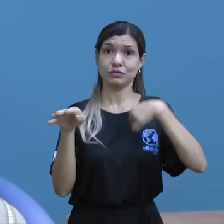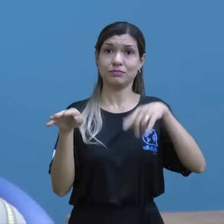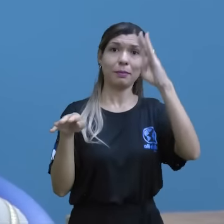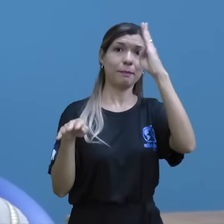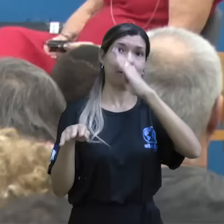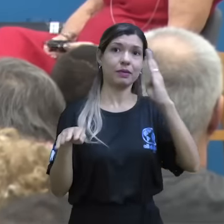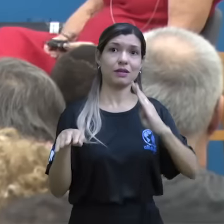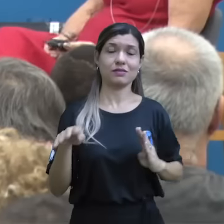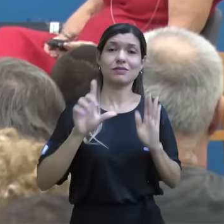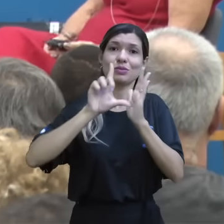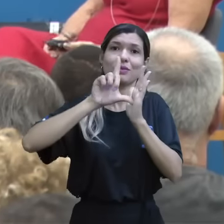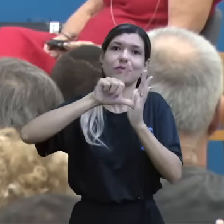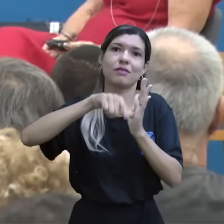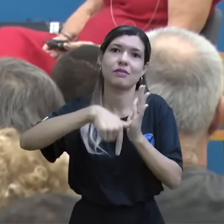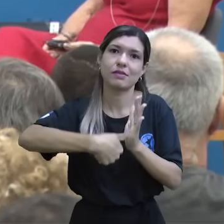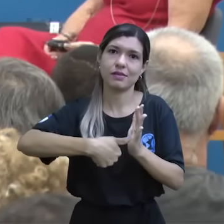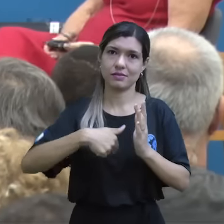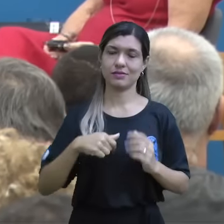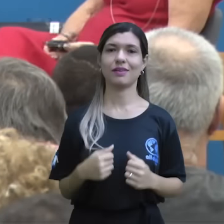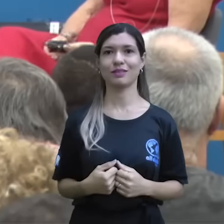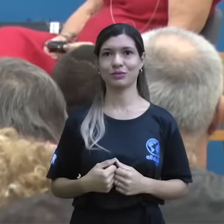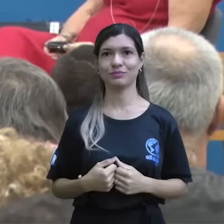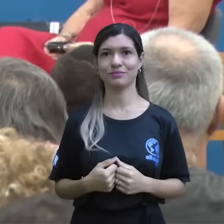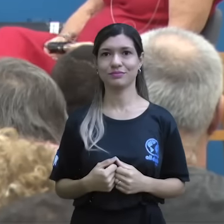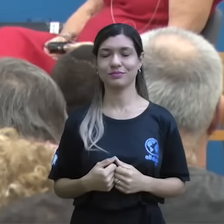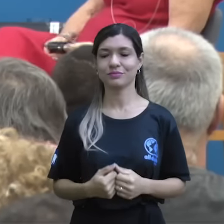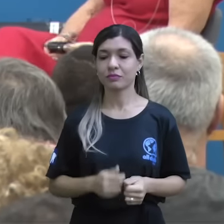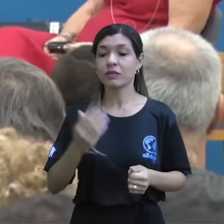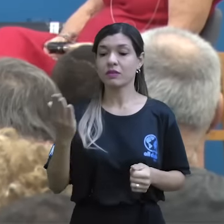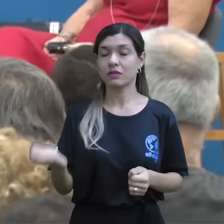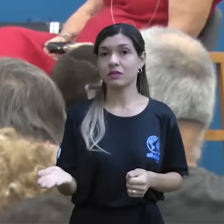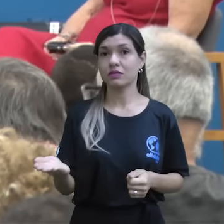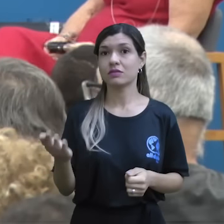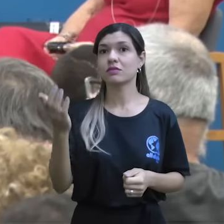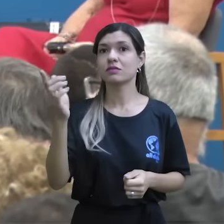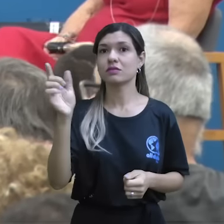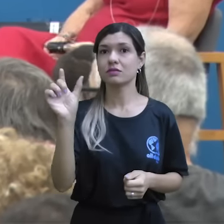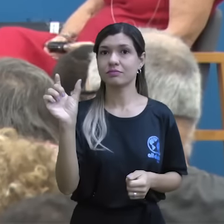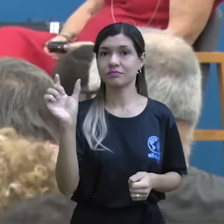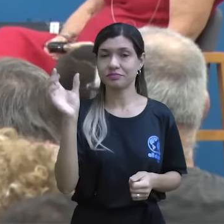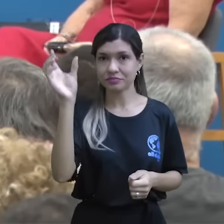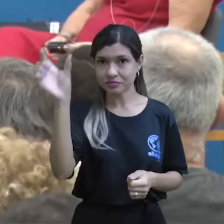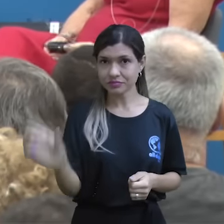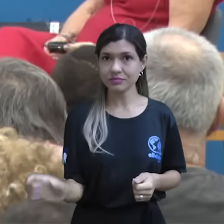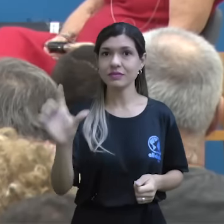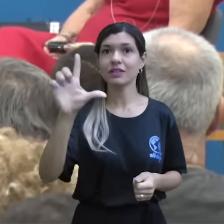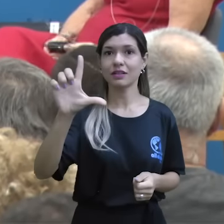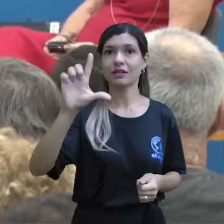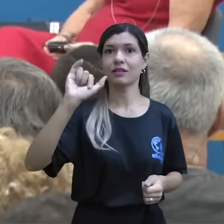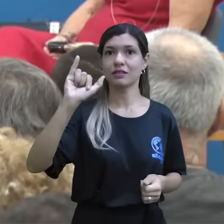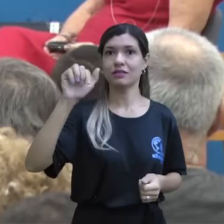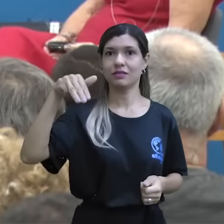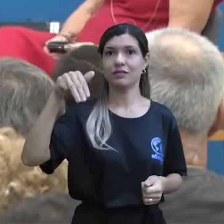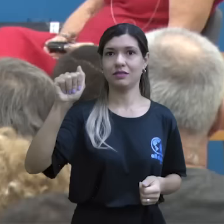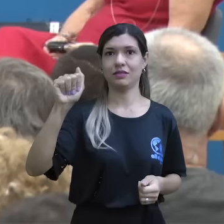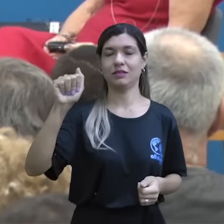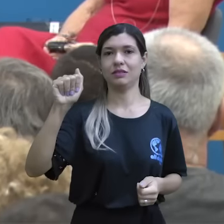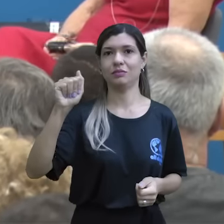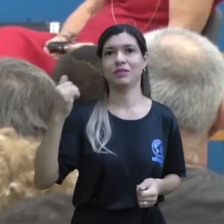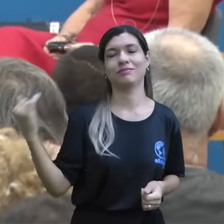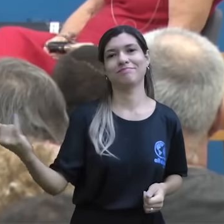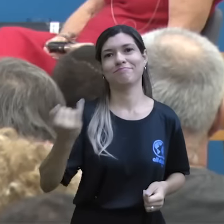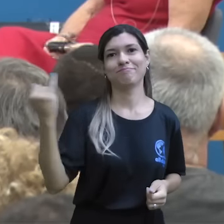porque no começo da Primeira República, estamos falando aqui dos anos 10, dos anos 20, a BA mostra isso